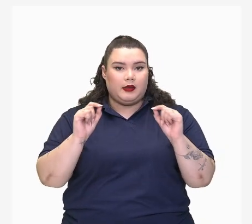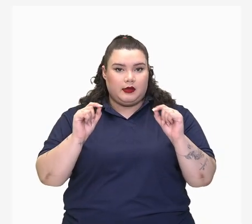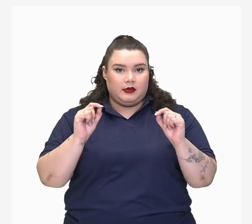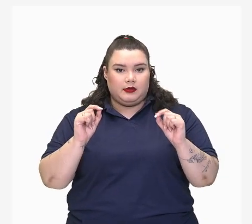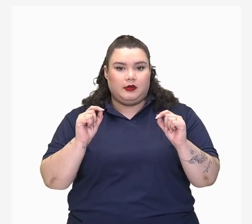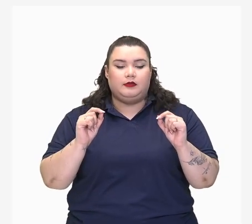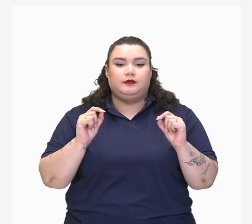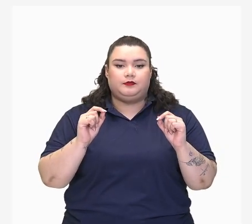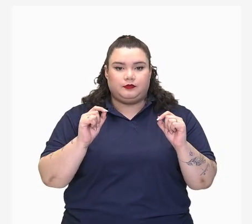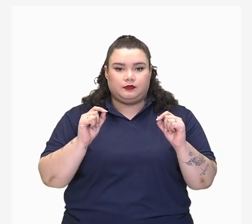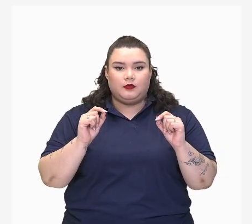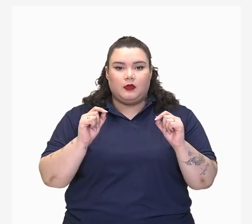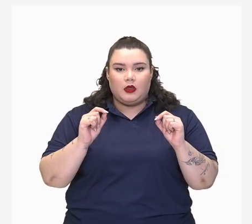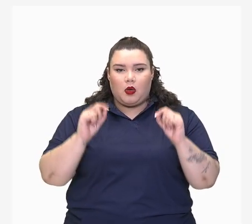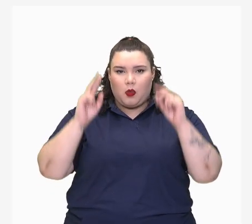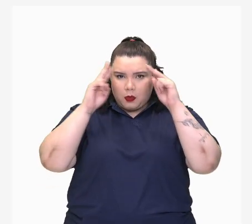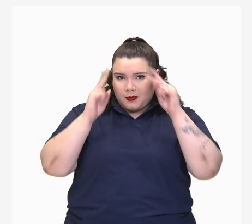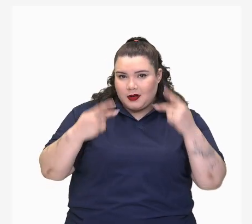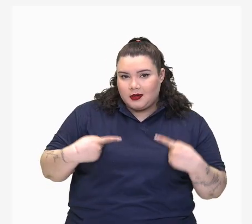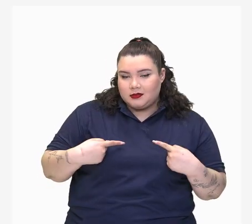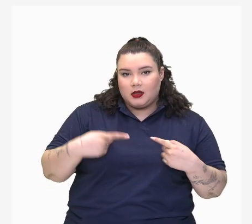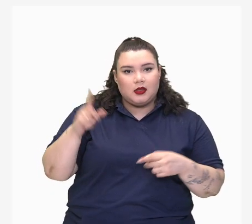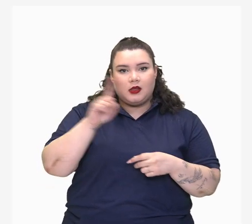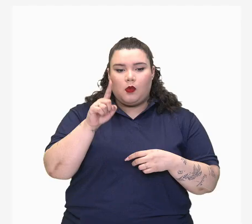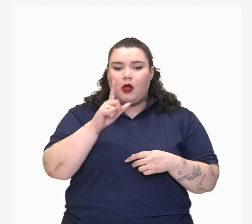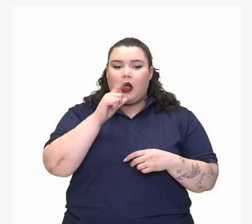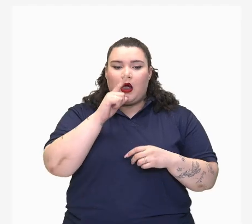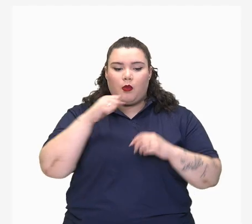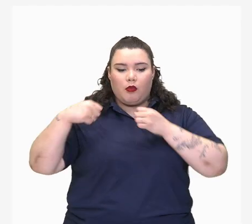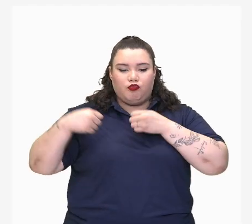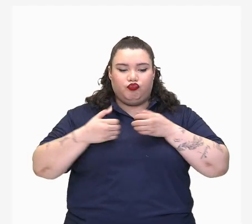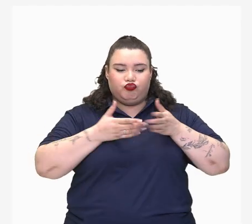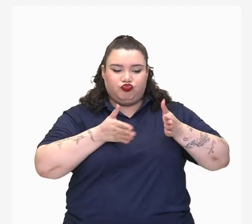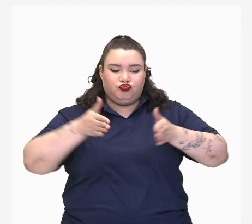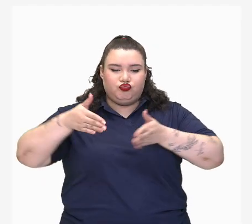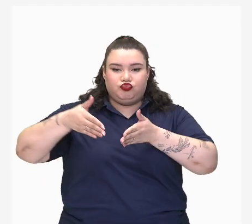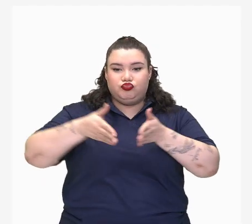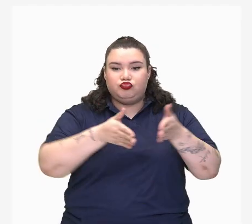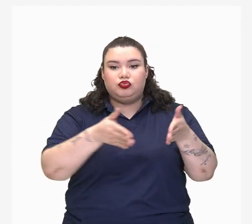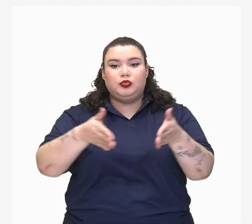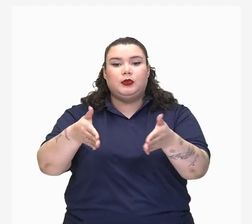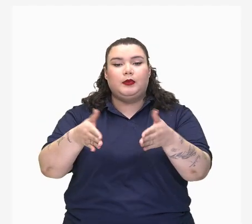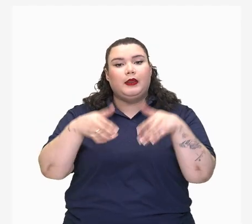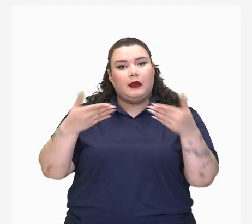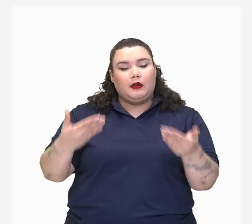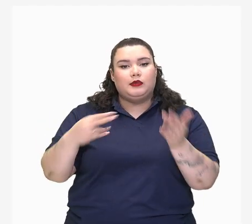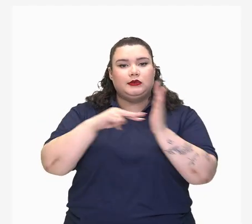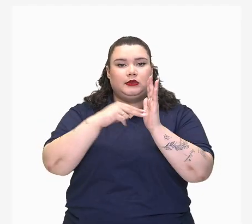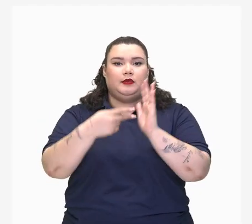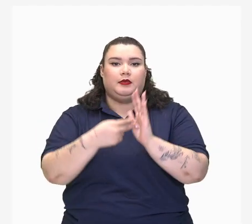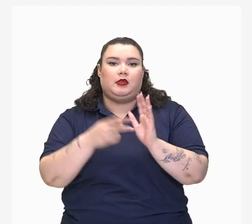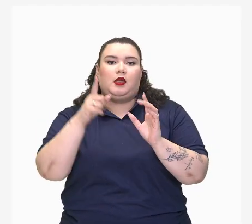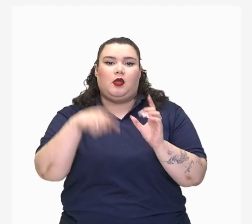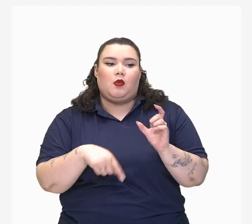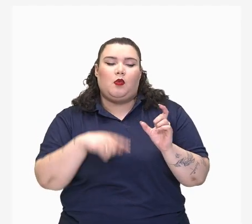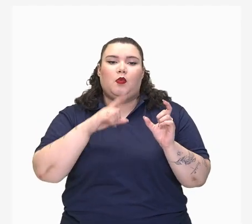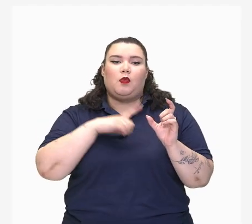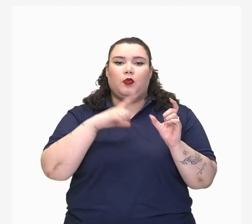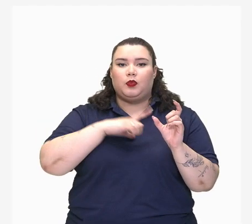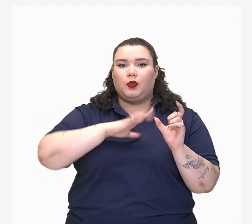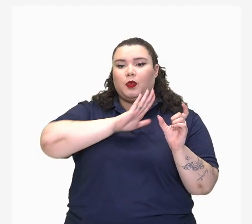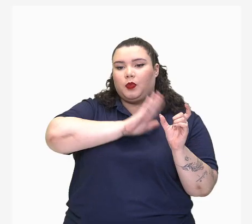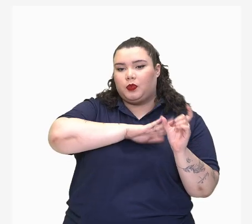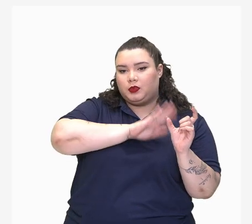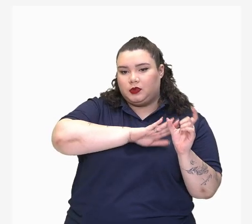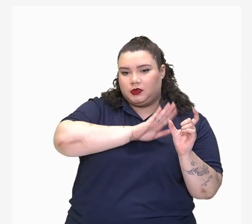tela, não ao ser humano, mas a um rio. Logo, nós temos o sentido figurado, um ser que não